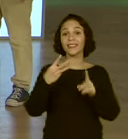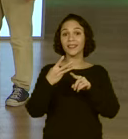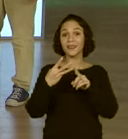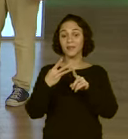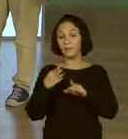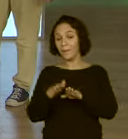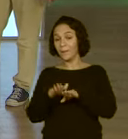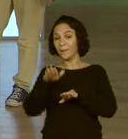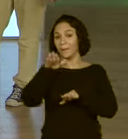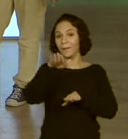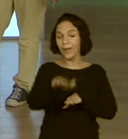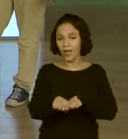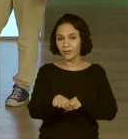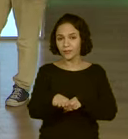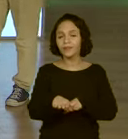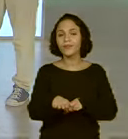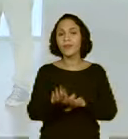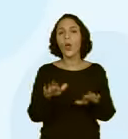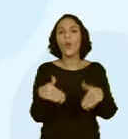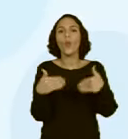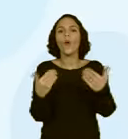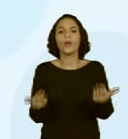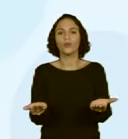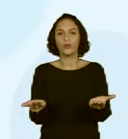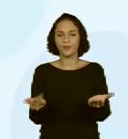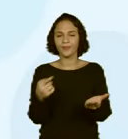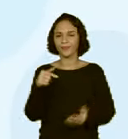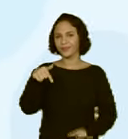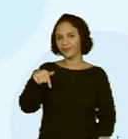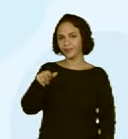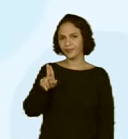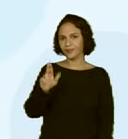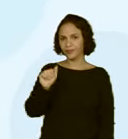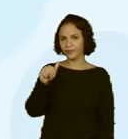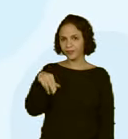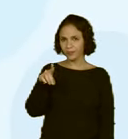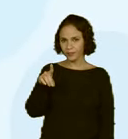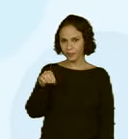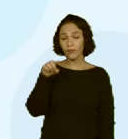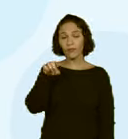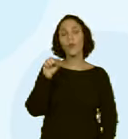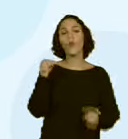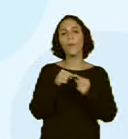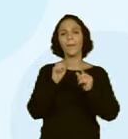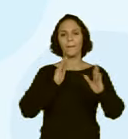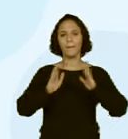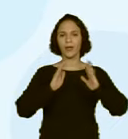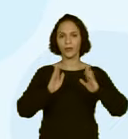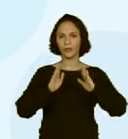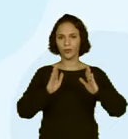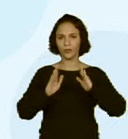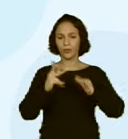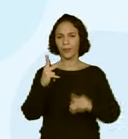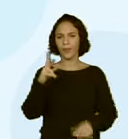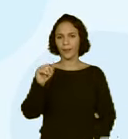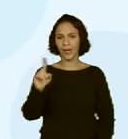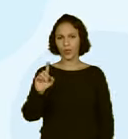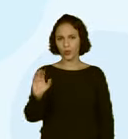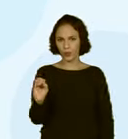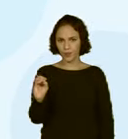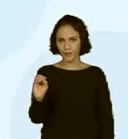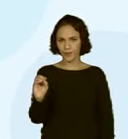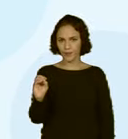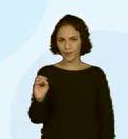passo. Quando? É muito importante definir um prazo para o seu sonho, né? Para realizar o seu